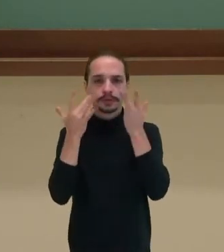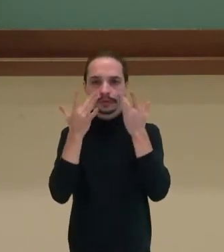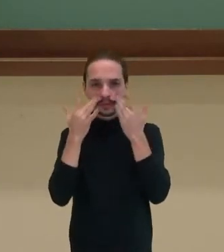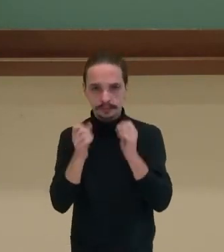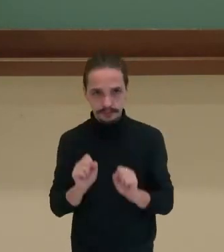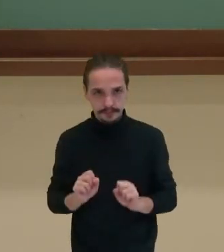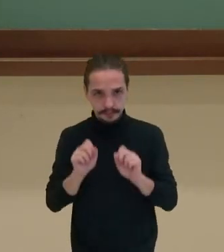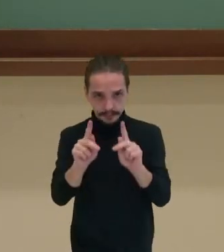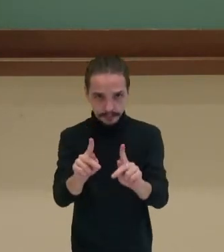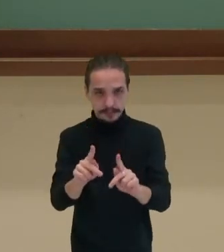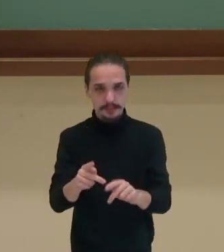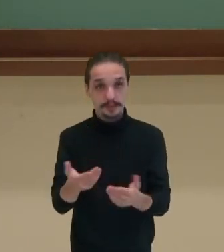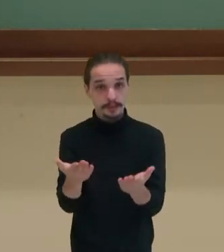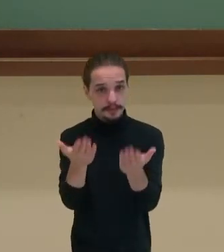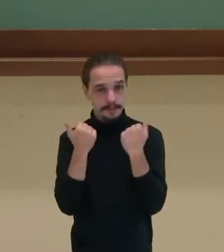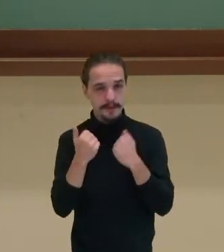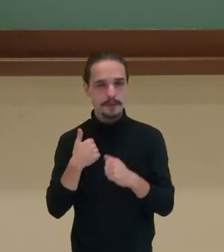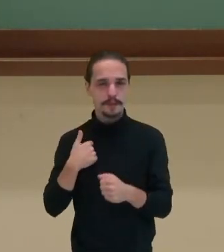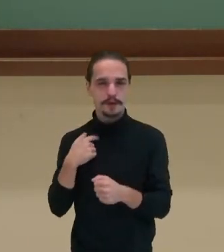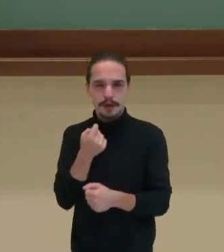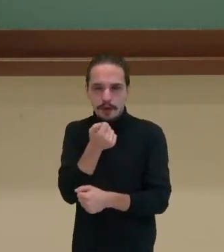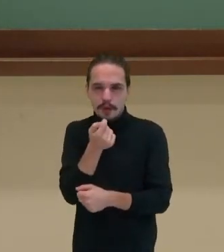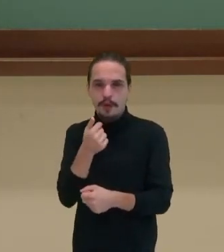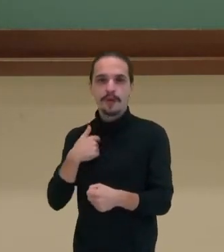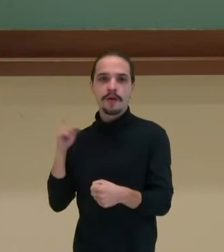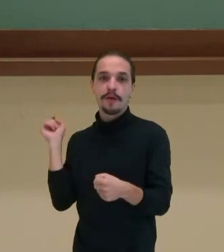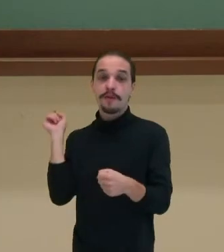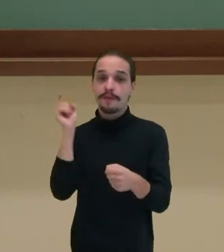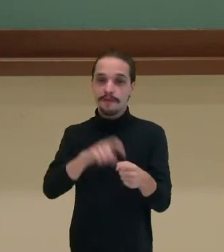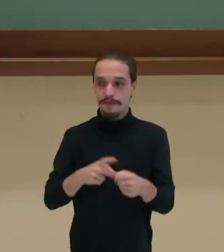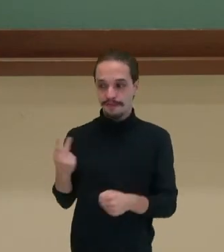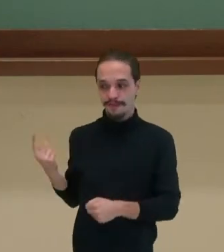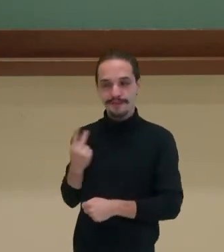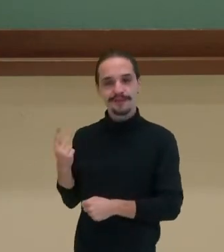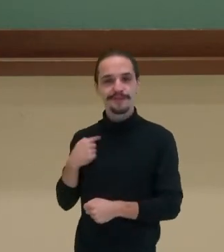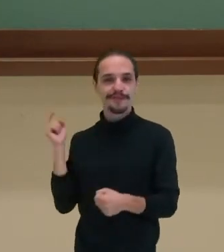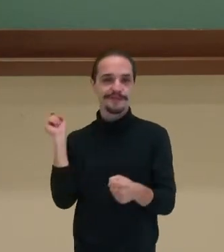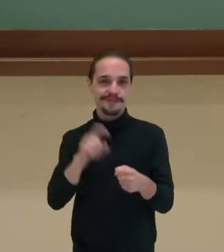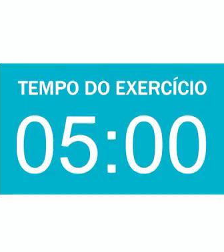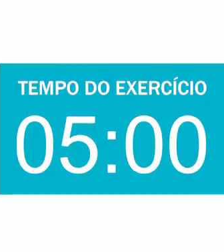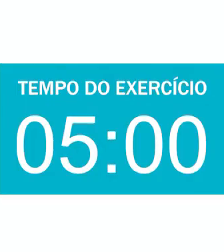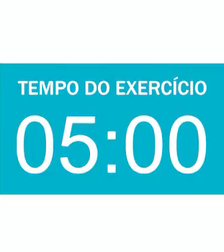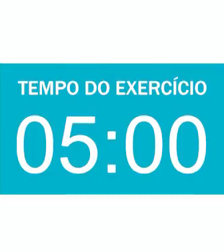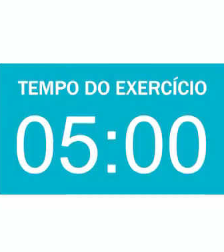tá bom? Então, vamos lá, daqui a pouquinho, eu e o Felipe vamos estar aqui de volta.